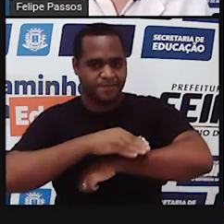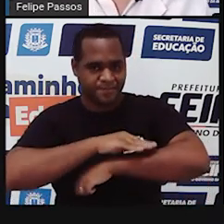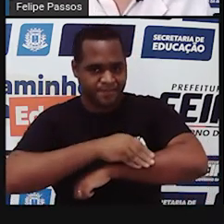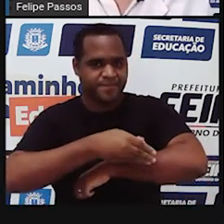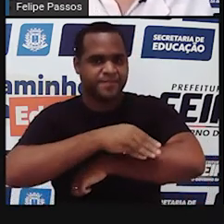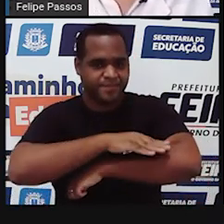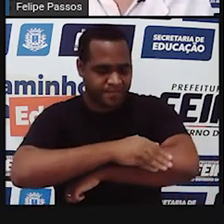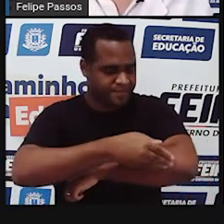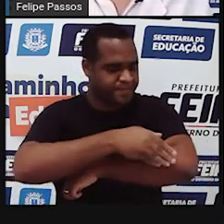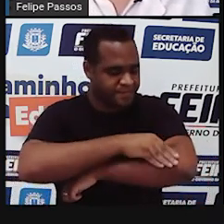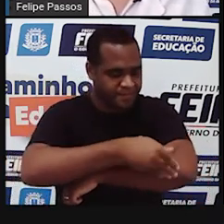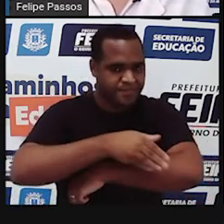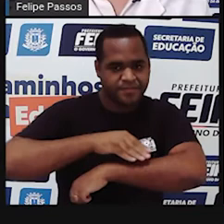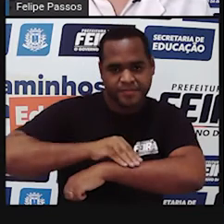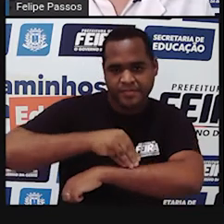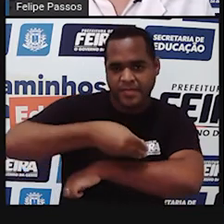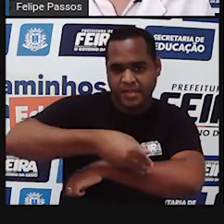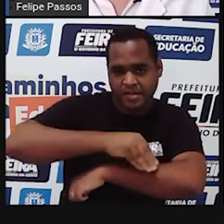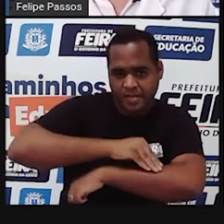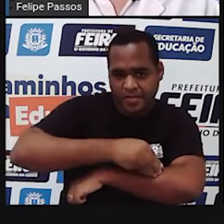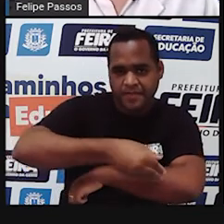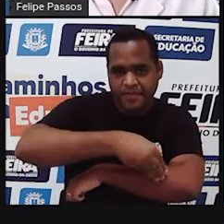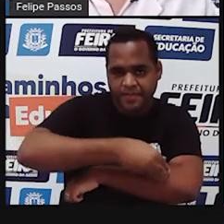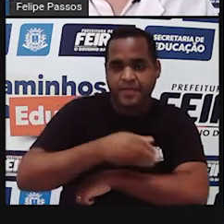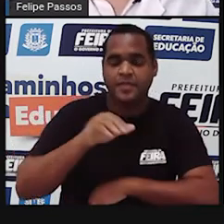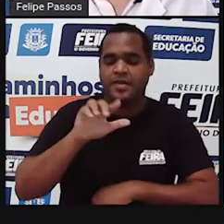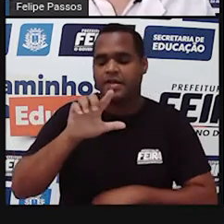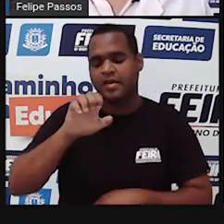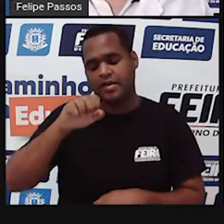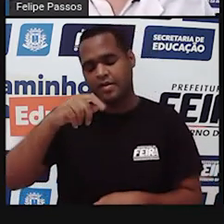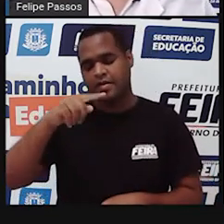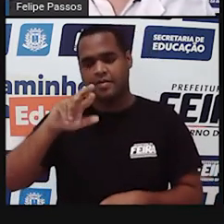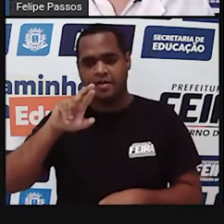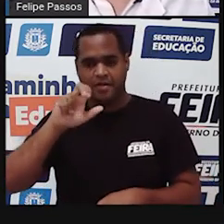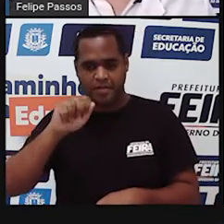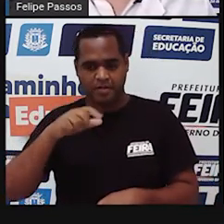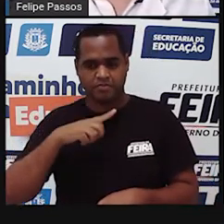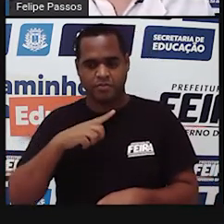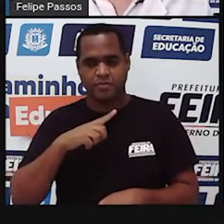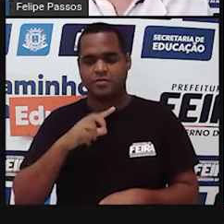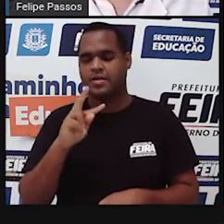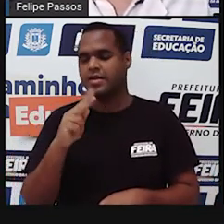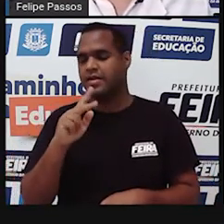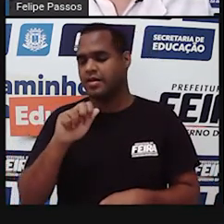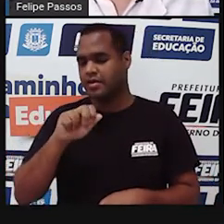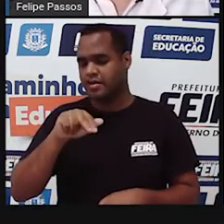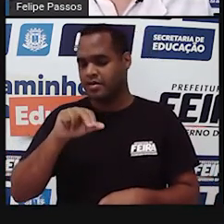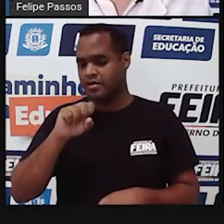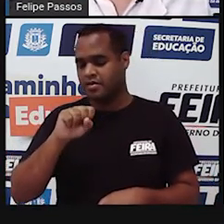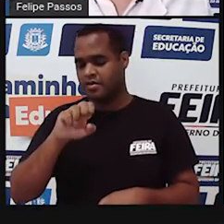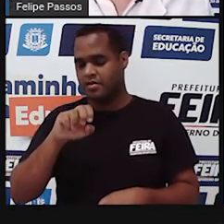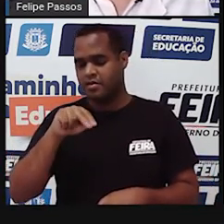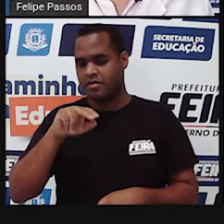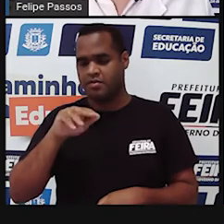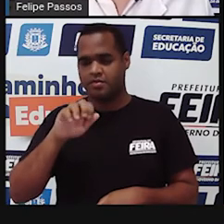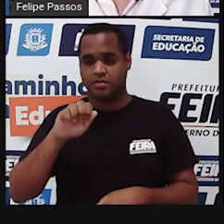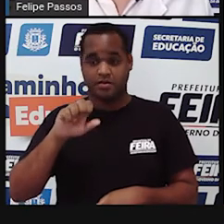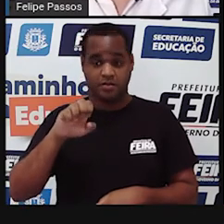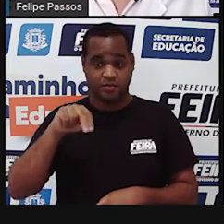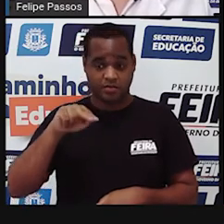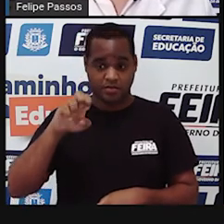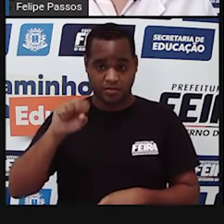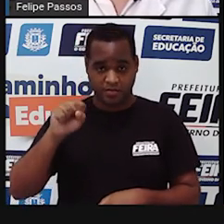é, hoje em dia, bem simples de se tratar, bem simples de reconhecer quando ela começa,